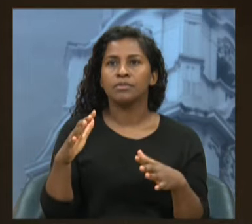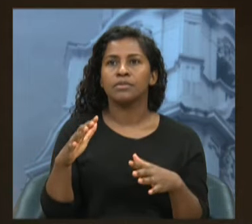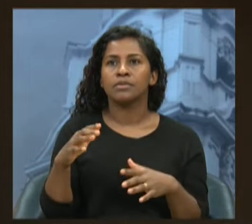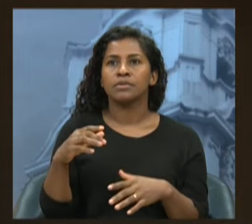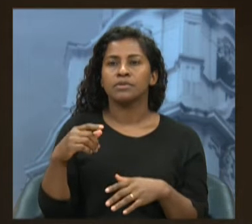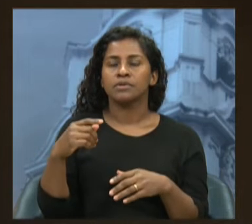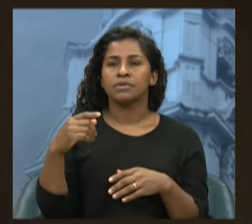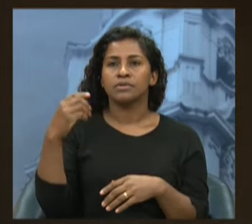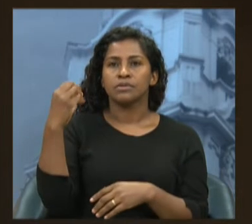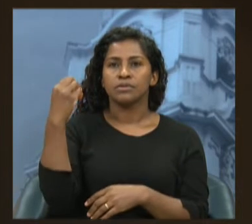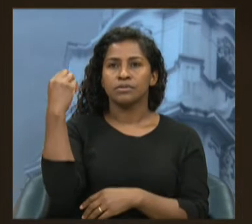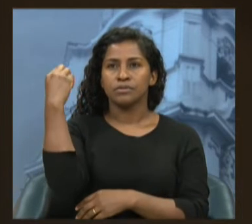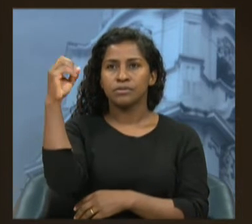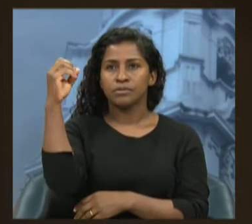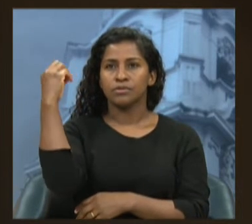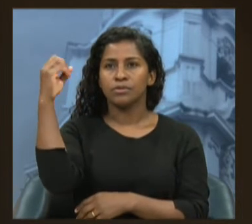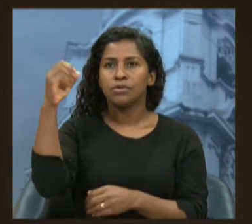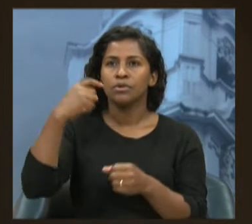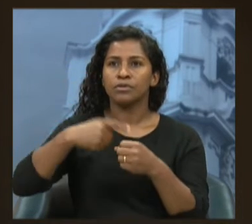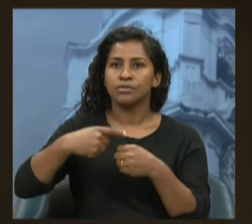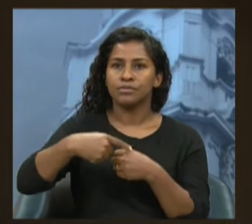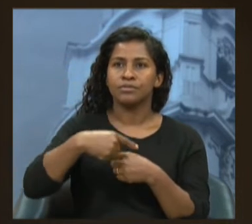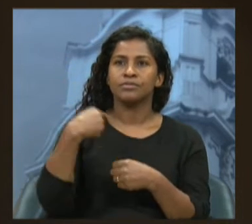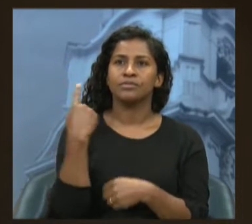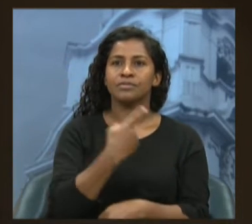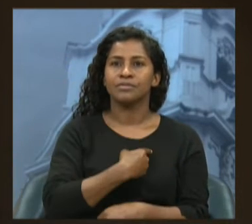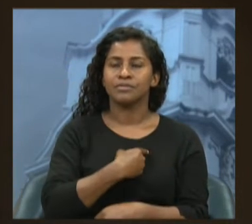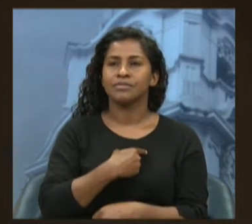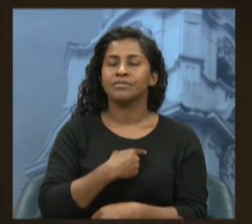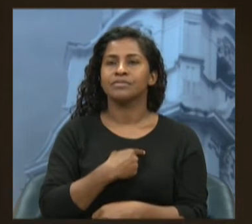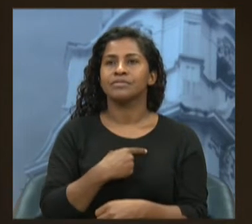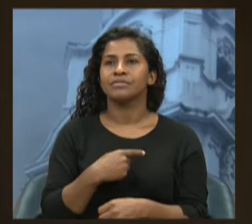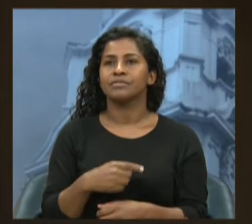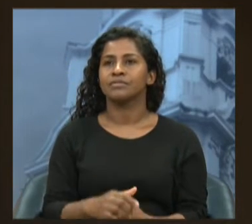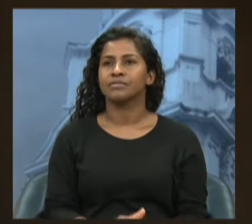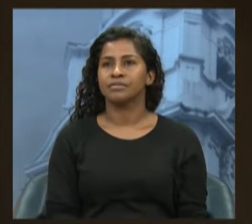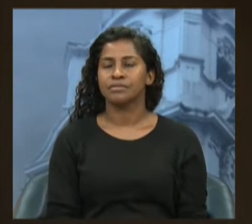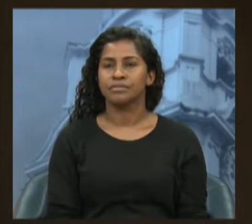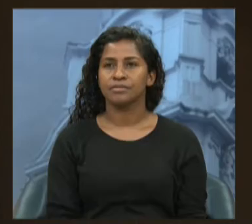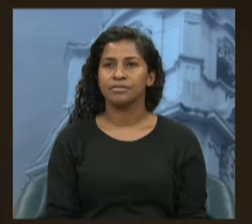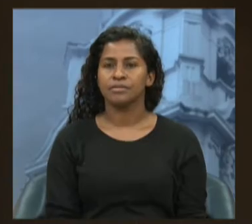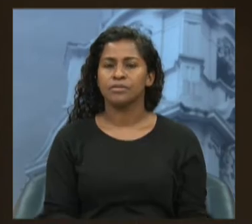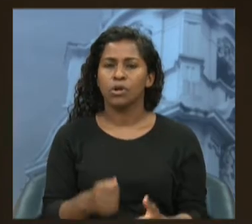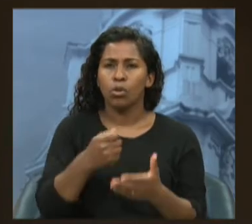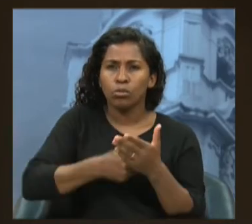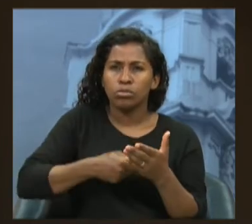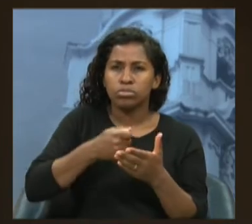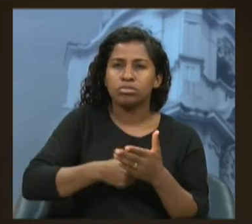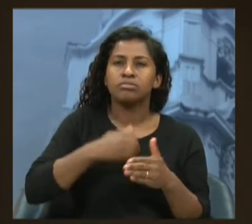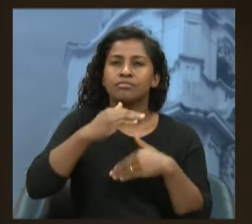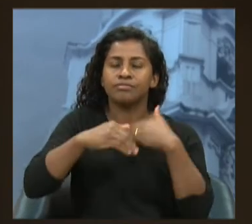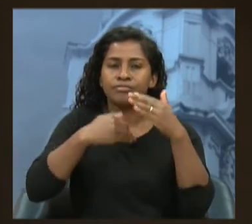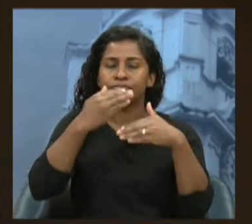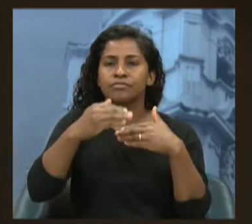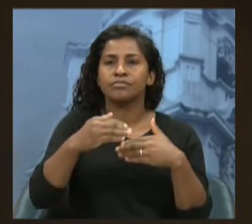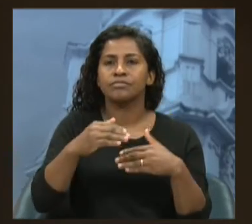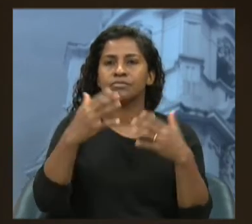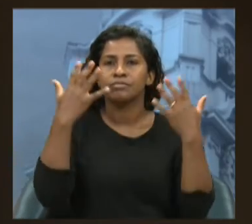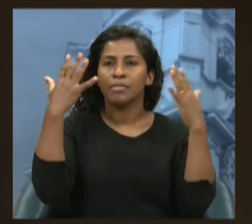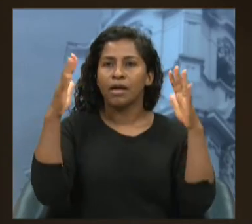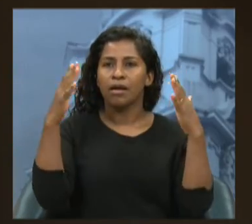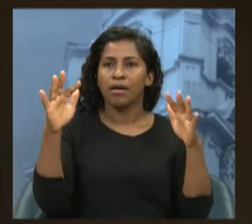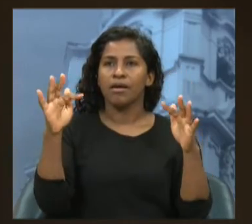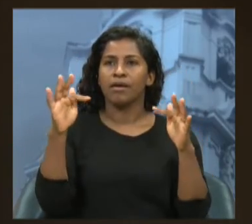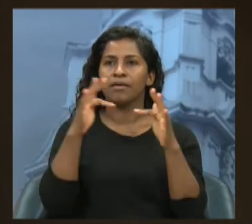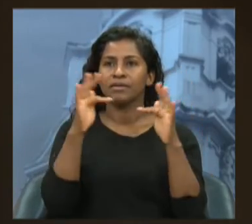nossa cidade, que é para quem a gente trabalha e tanto luta para melhorar. Felicidades. Um bom dia,